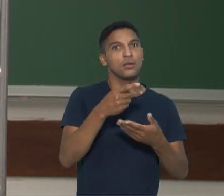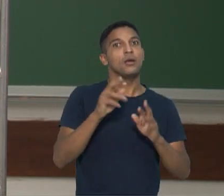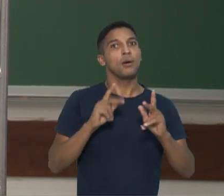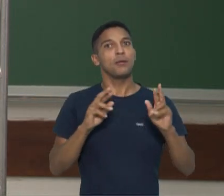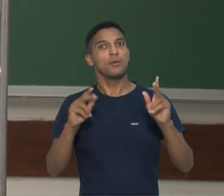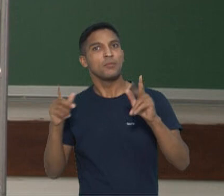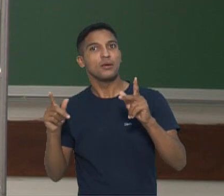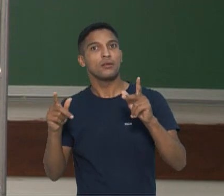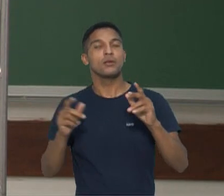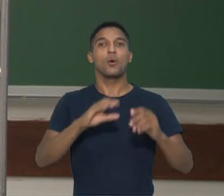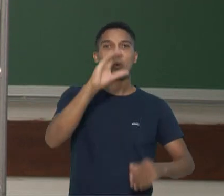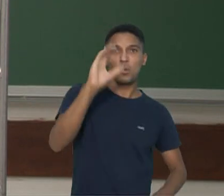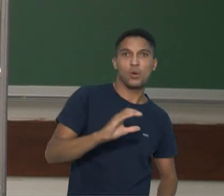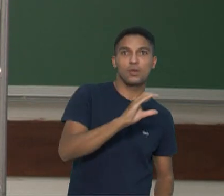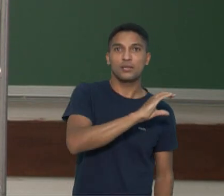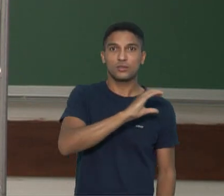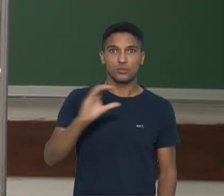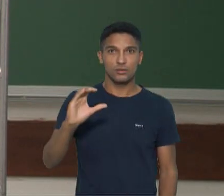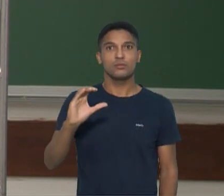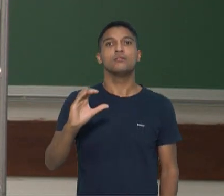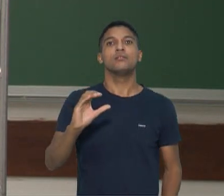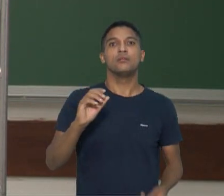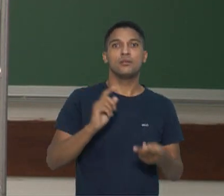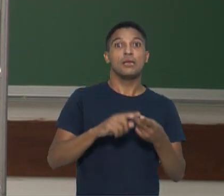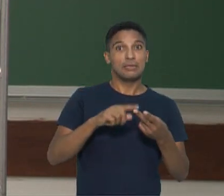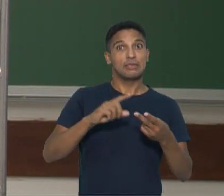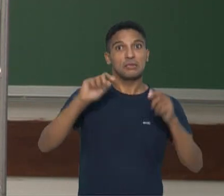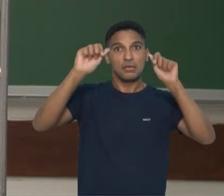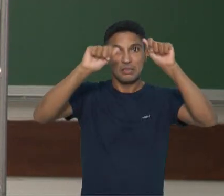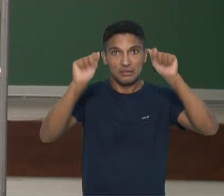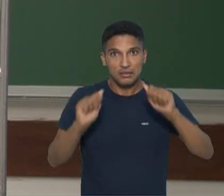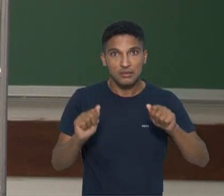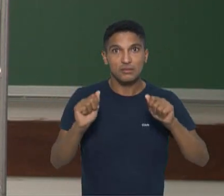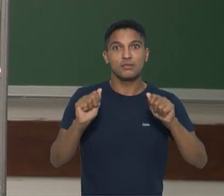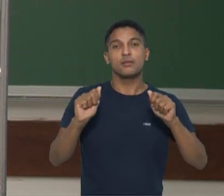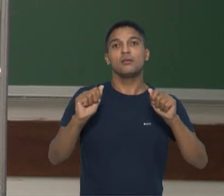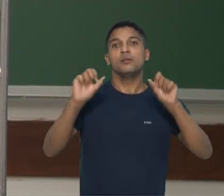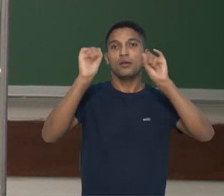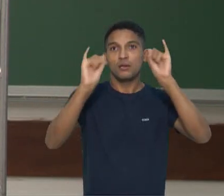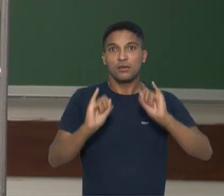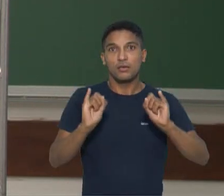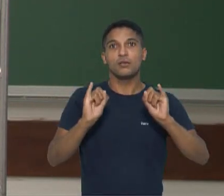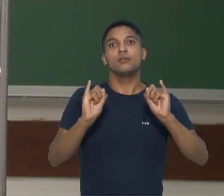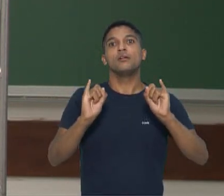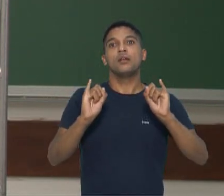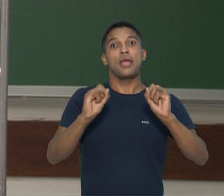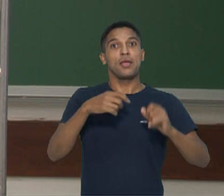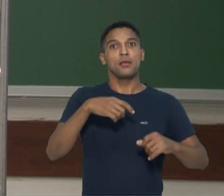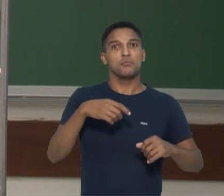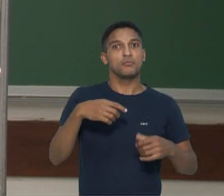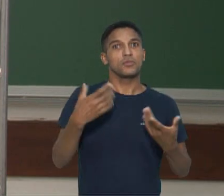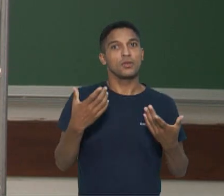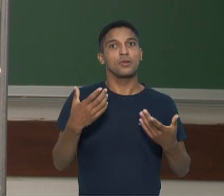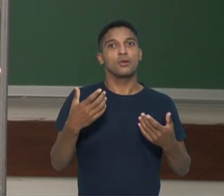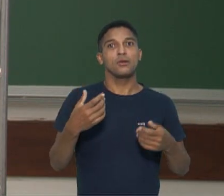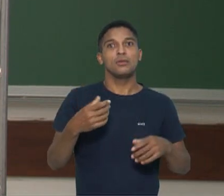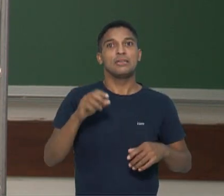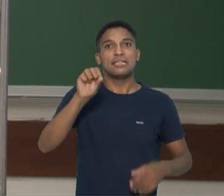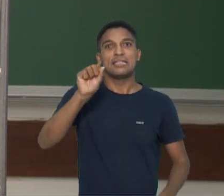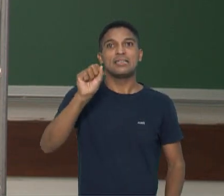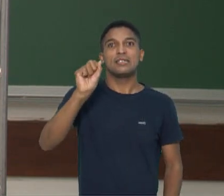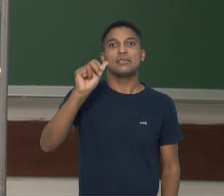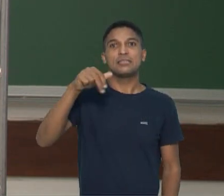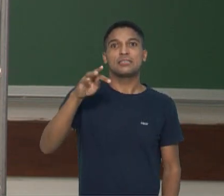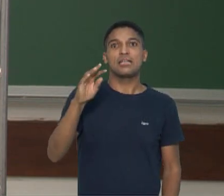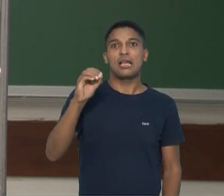a Igreja Católica, com figuras, né? Que representam pessoas, representam santos,